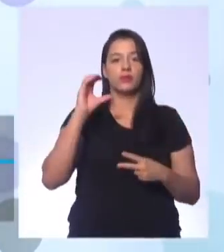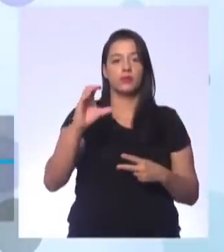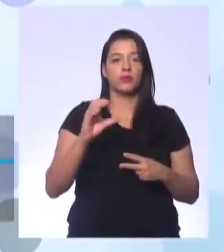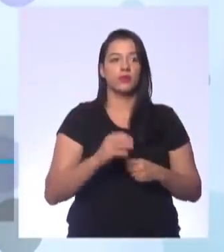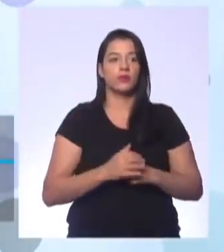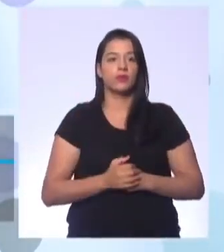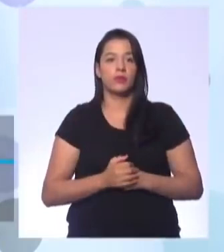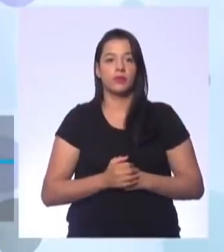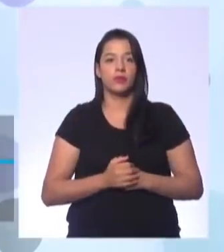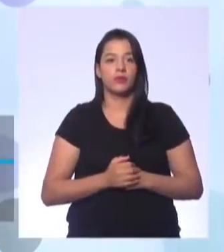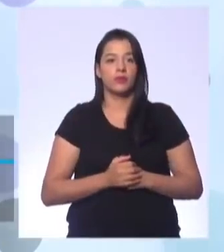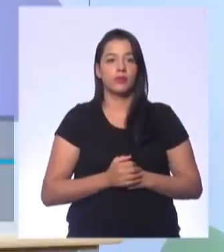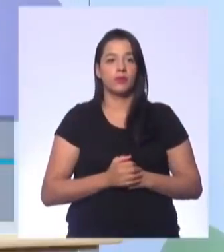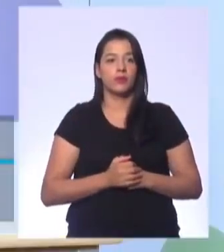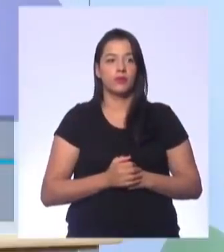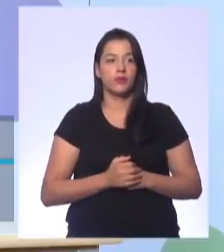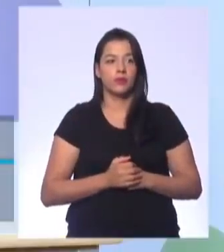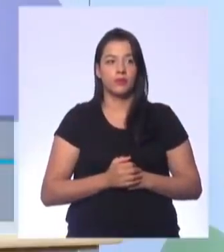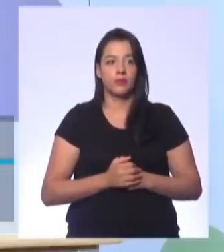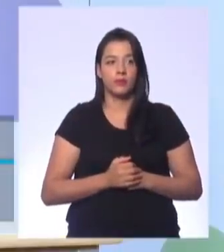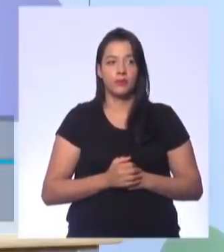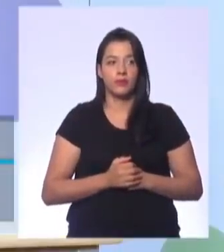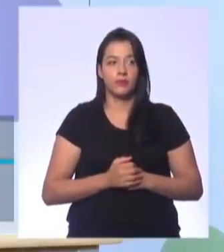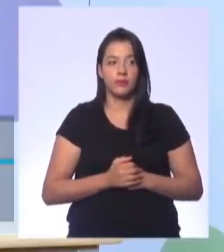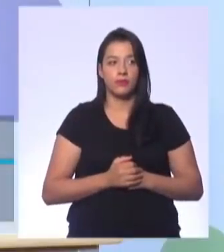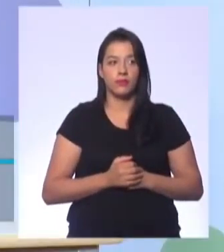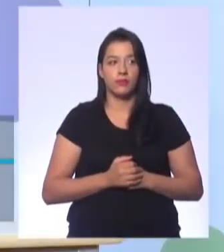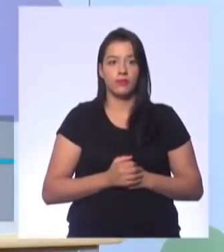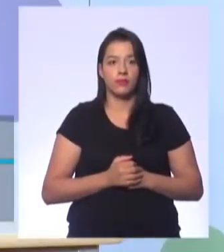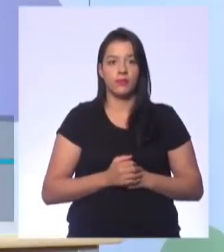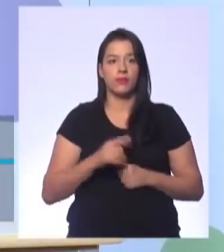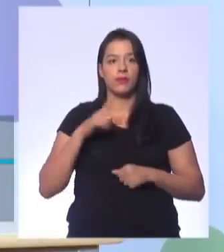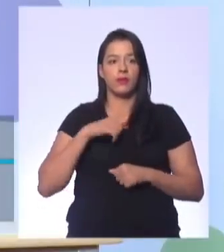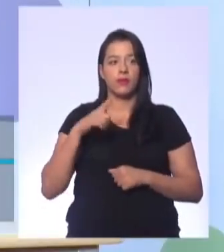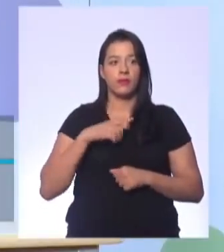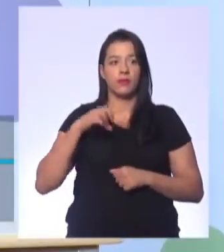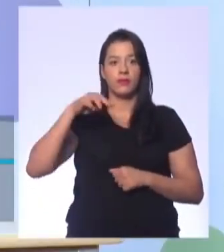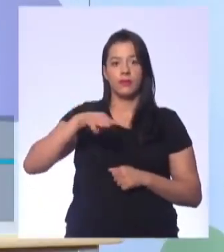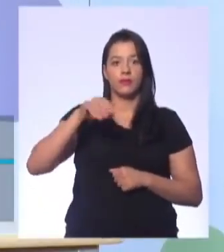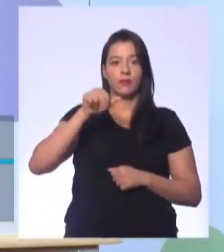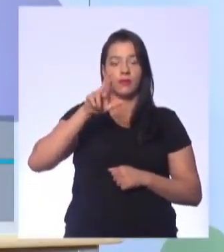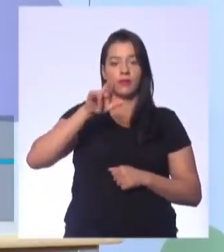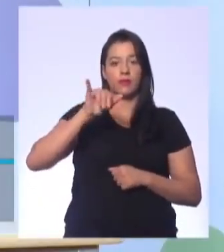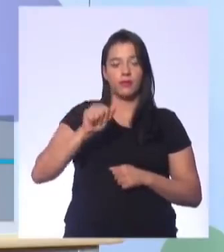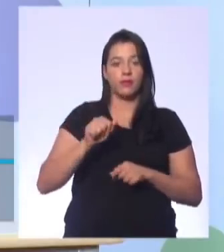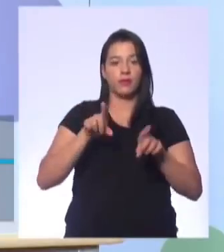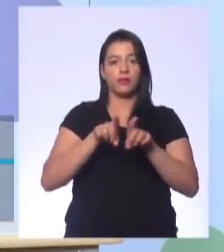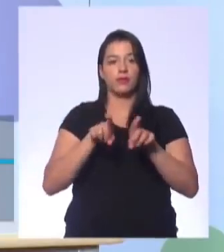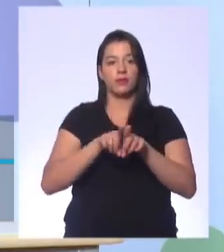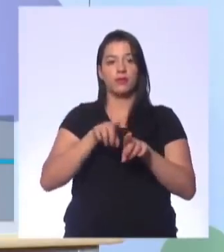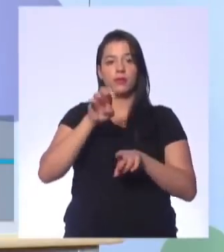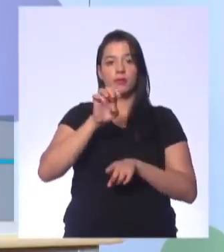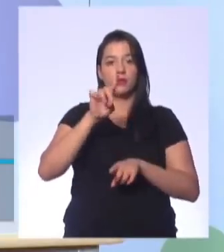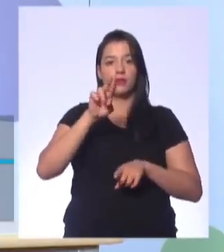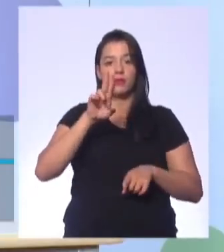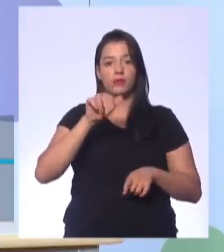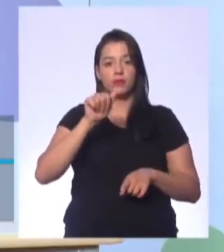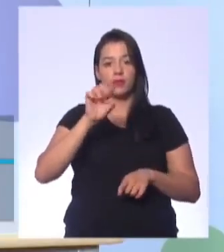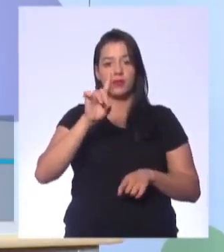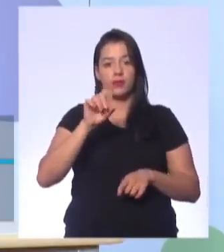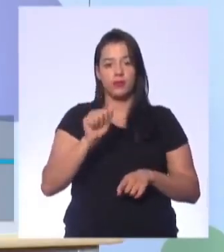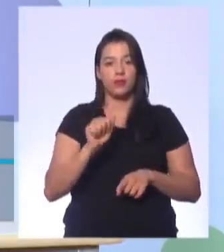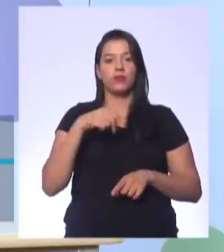e na mesma ideia Beleza fica aproveitar aqui dá os créditos lá para Maria Eduarda cara que tá com a professora Flávia justamente essa resposta você falou Jonas